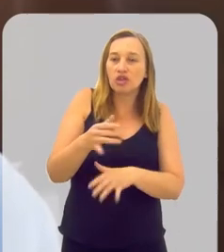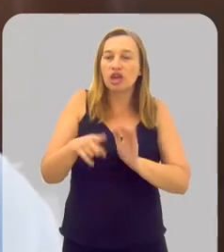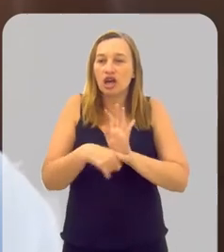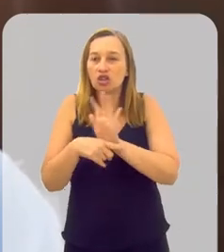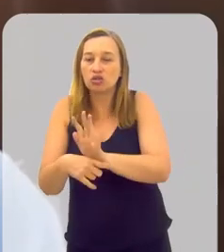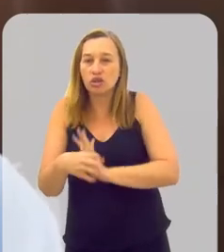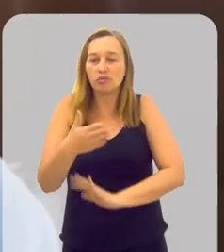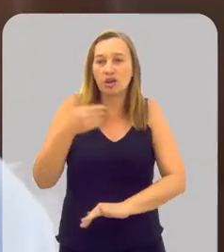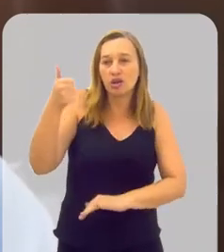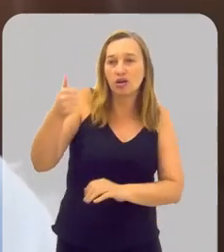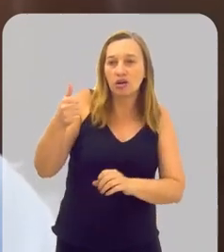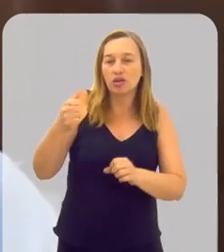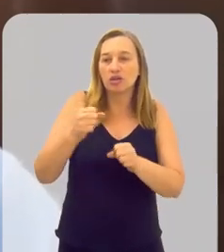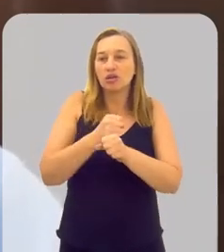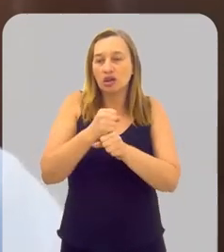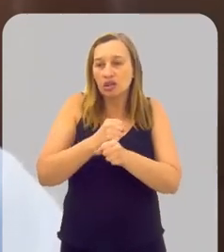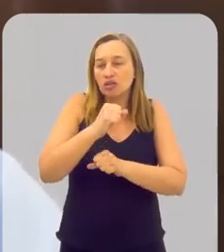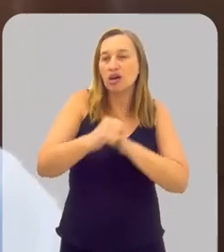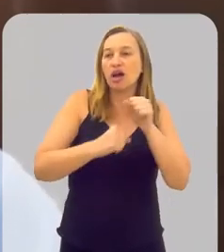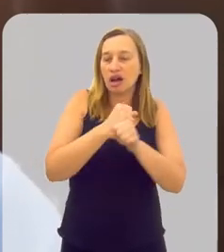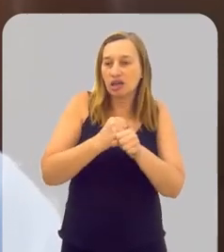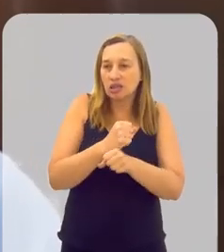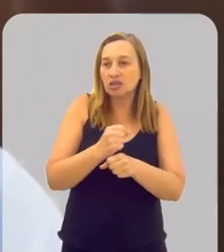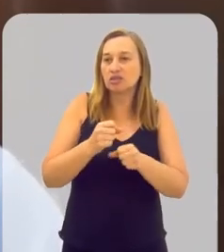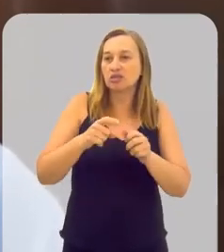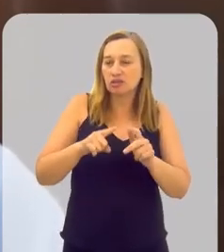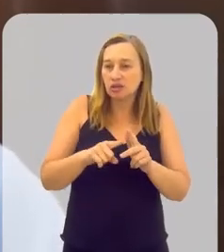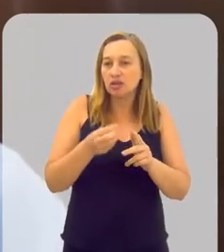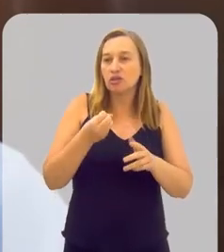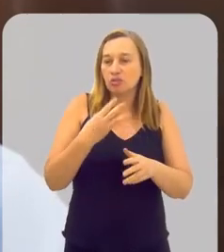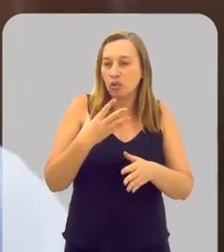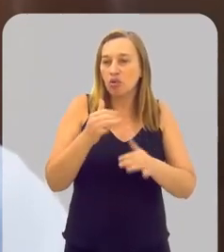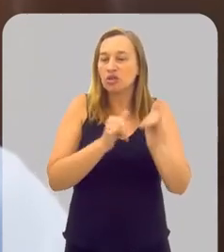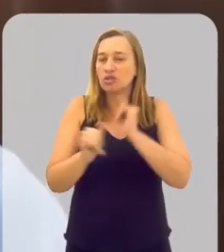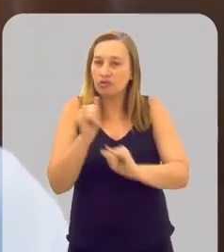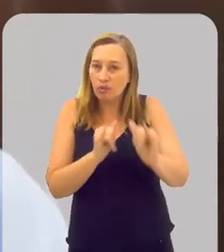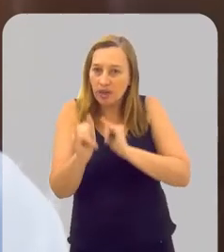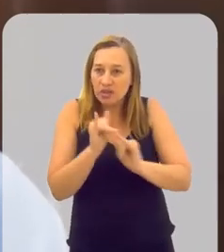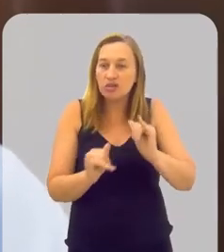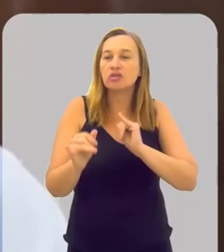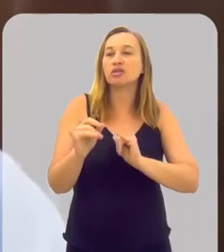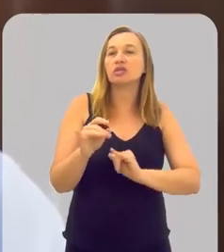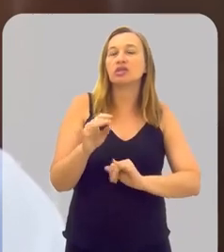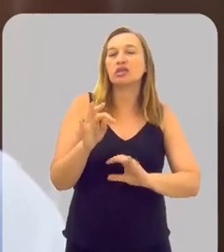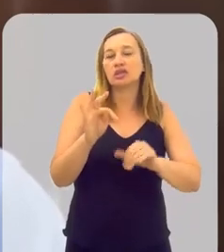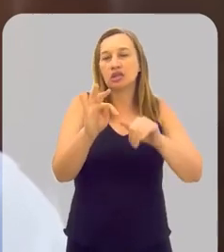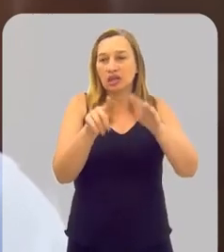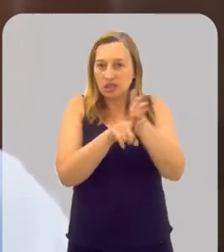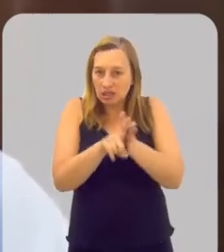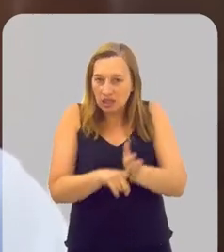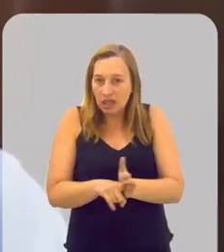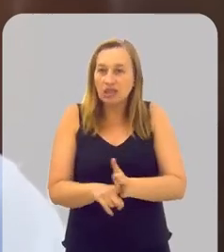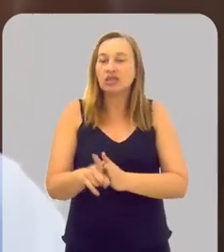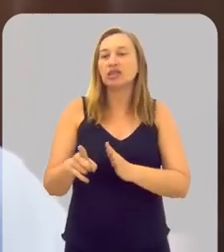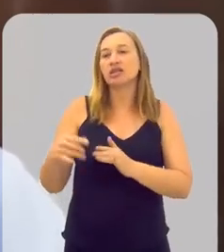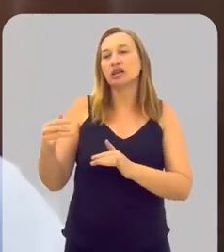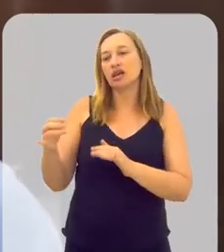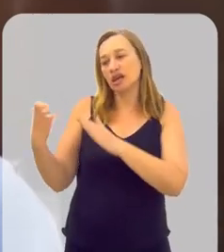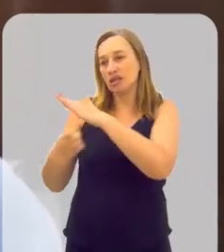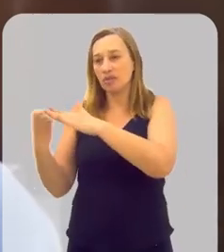divulgação desses dados, que a gente... É anual, mas ele consegue se manter atualizado durante um tempo as